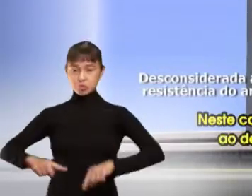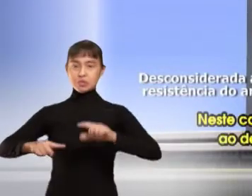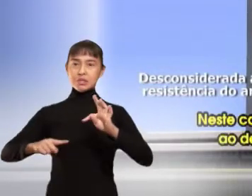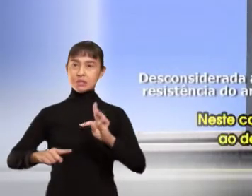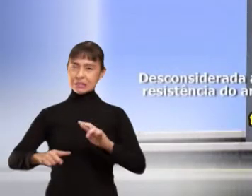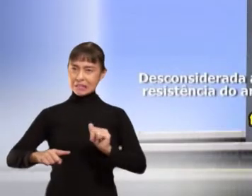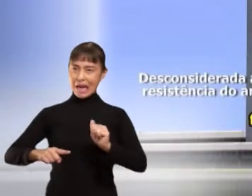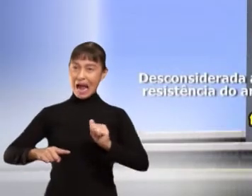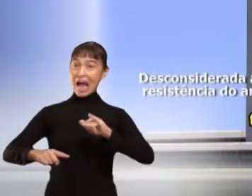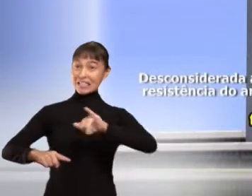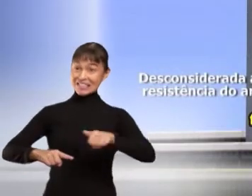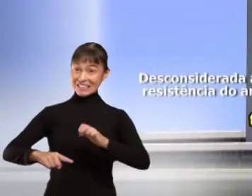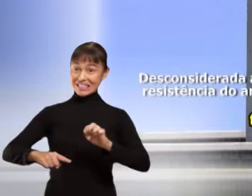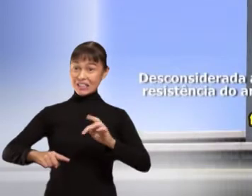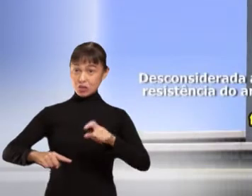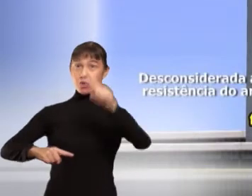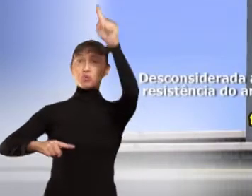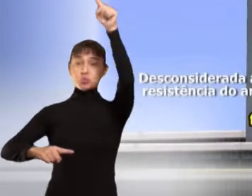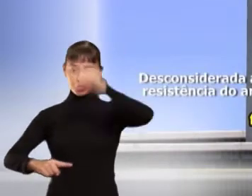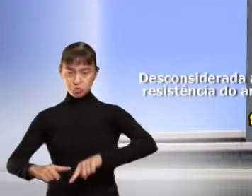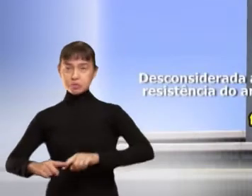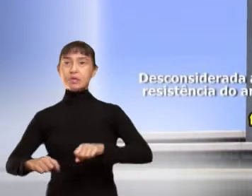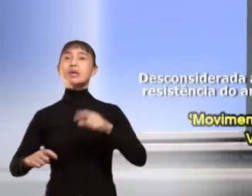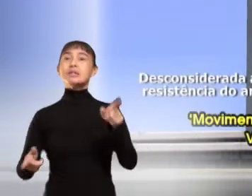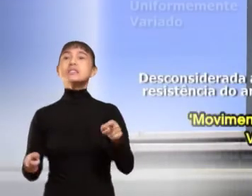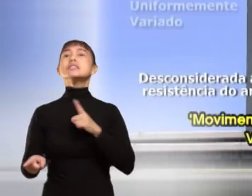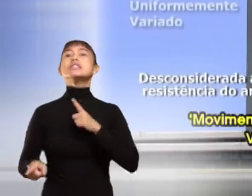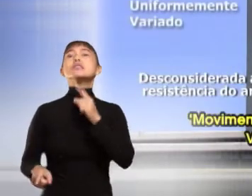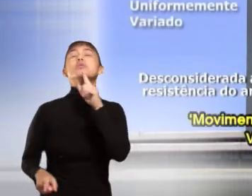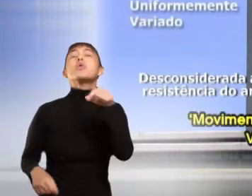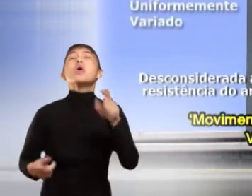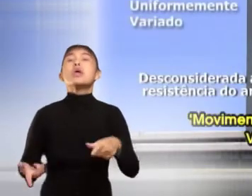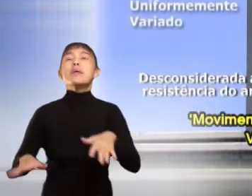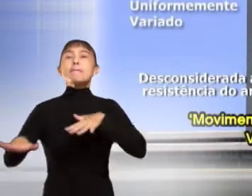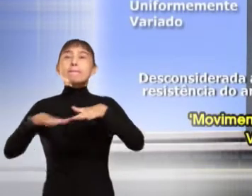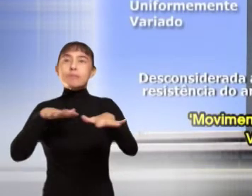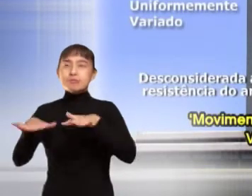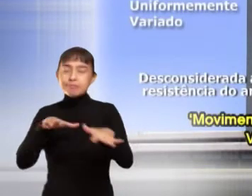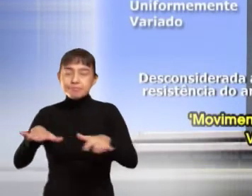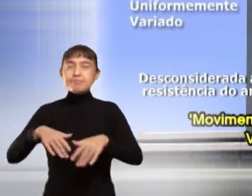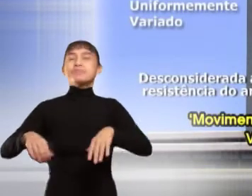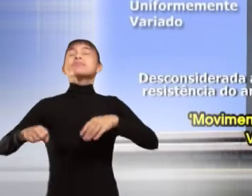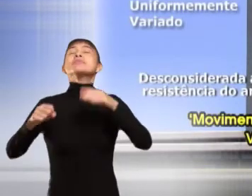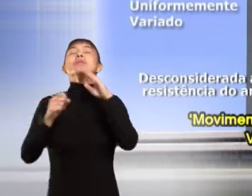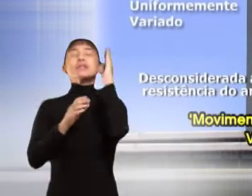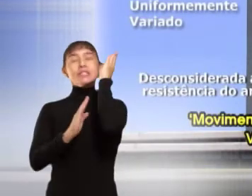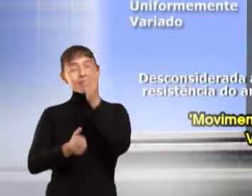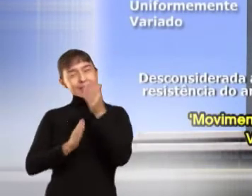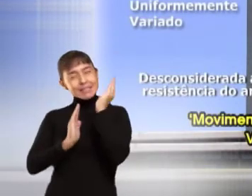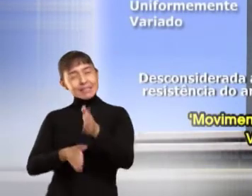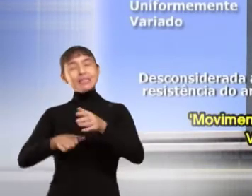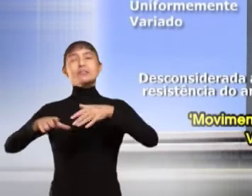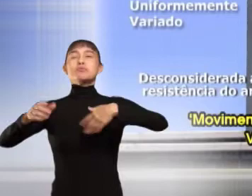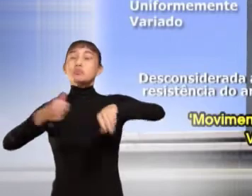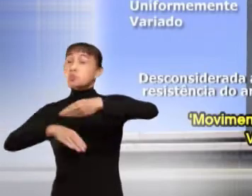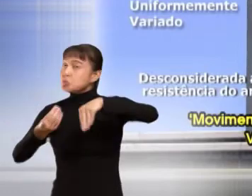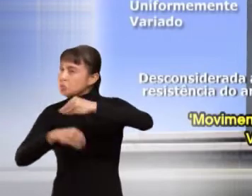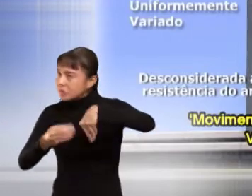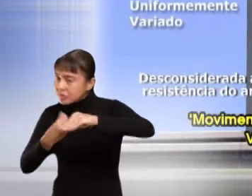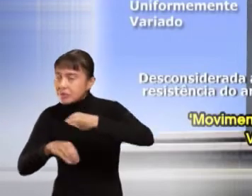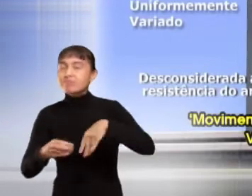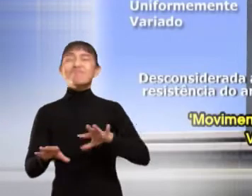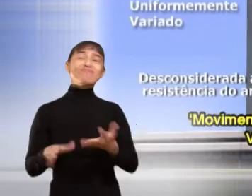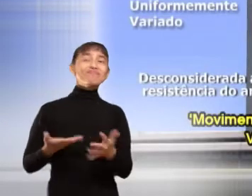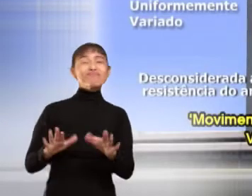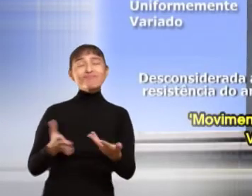ao deslocamento do corpo for uma linha reta, teremos um movimento retilíneo uniformemente variado,